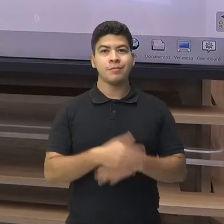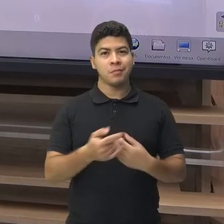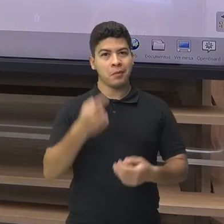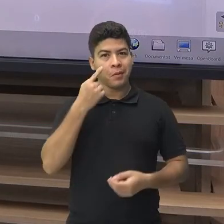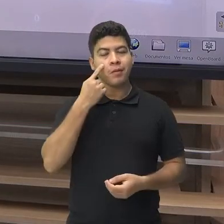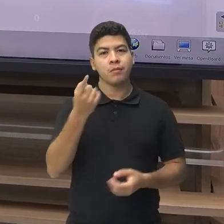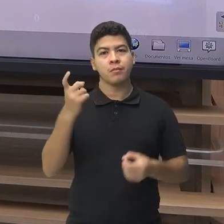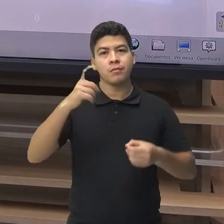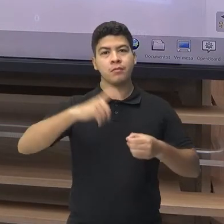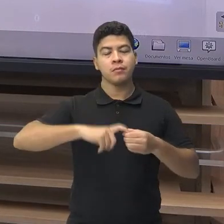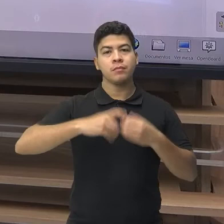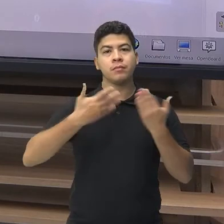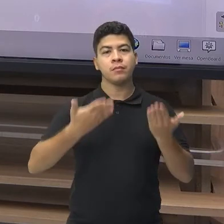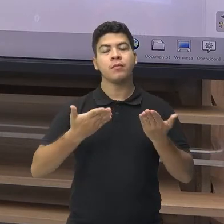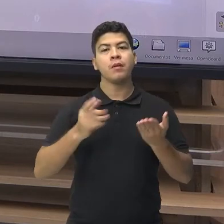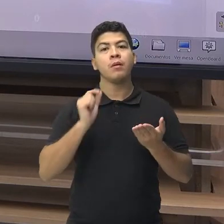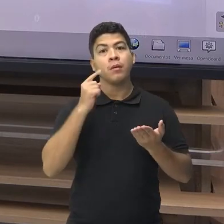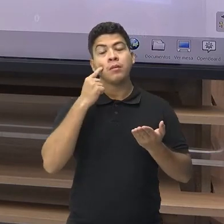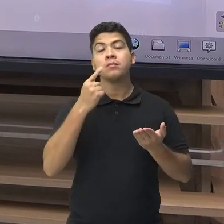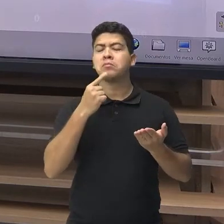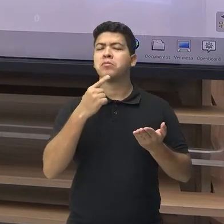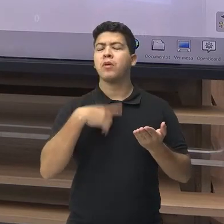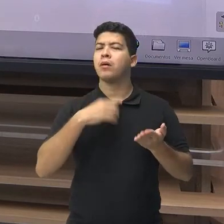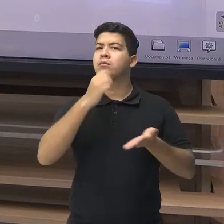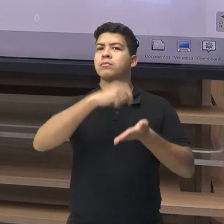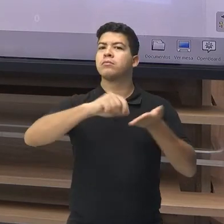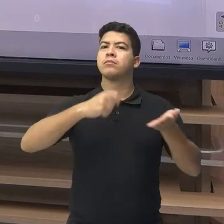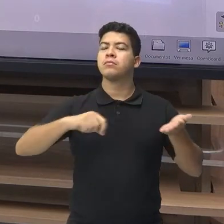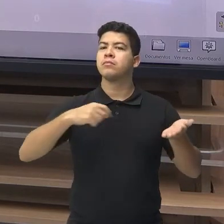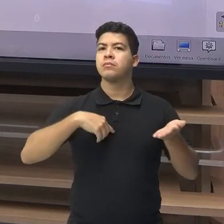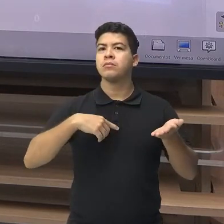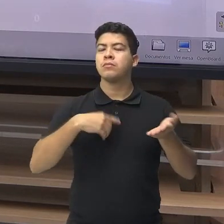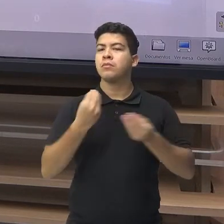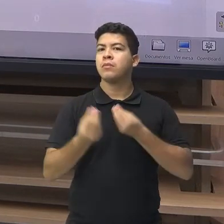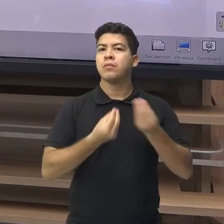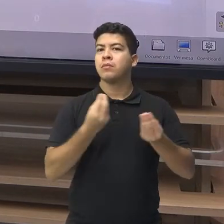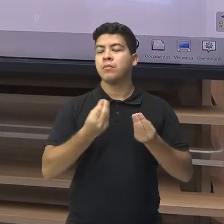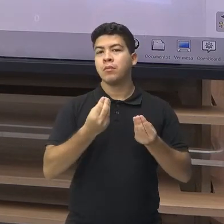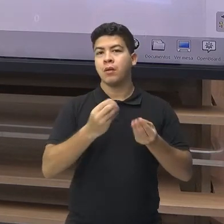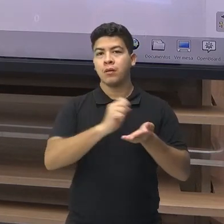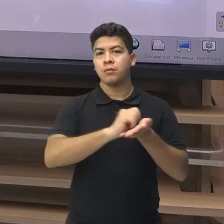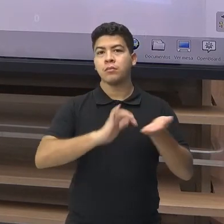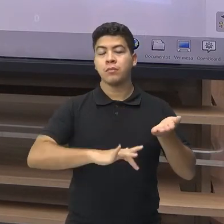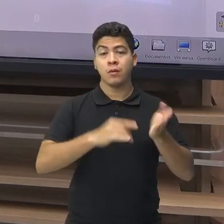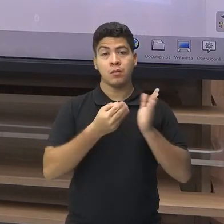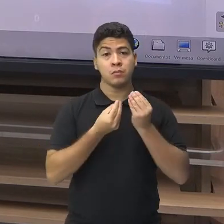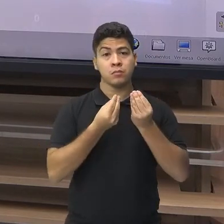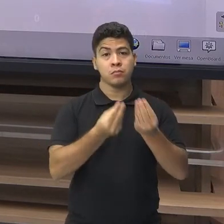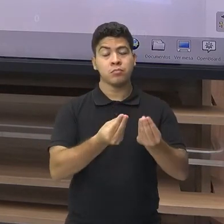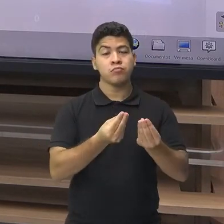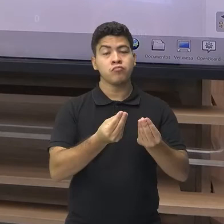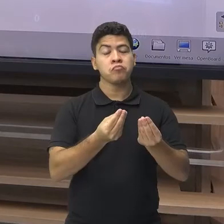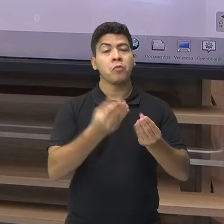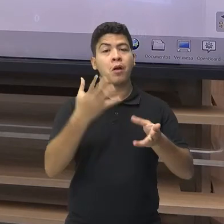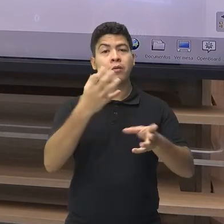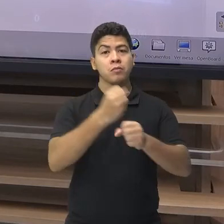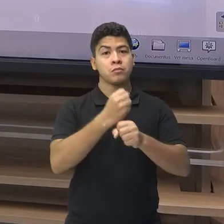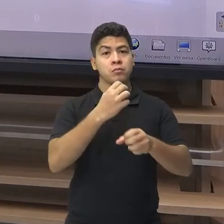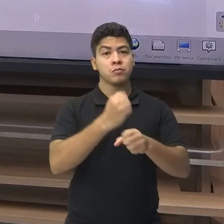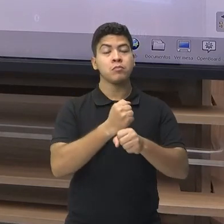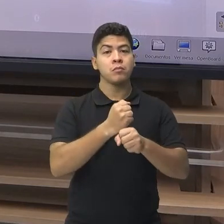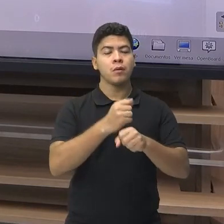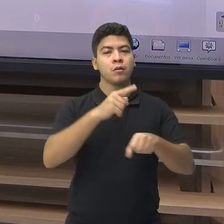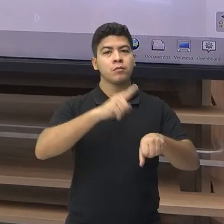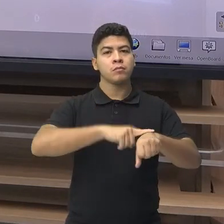Muito bem, pessoal, estamos de volta agora para fazermos aí a conferência, né, a correção das atividades que ficaram para vocês resolverem